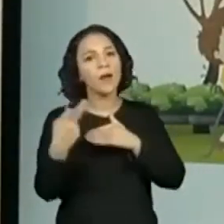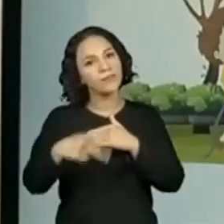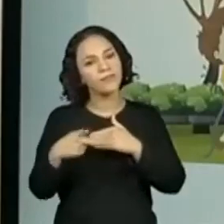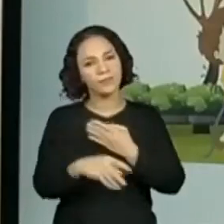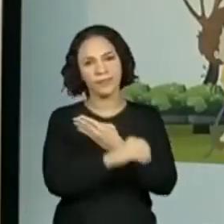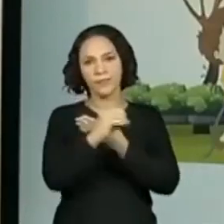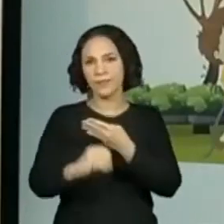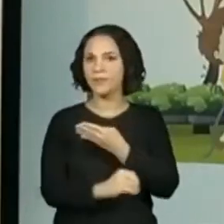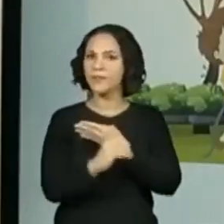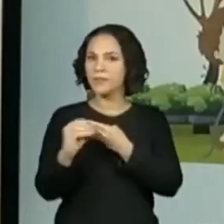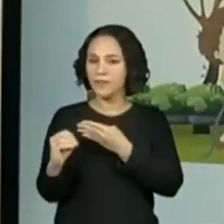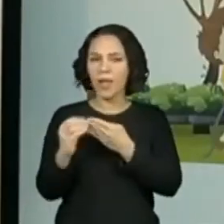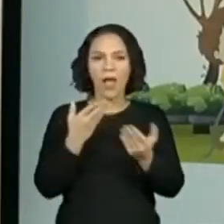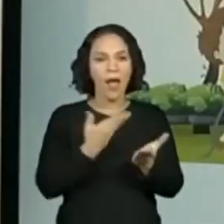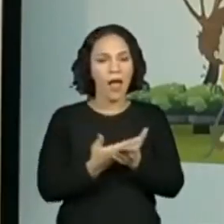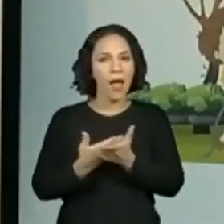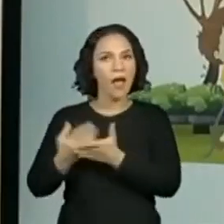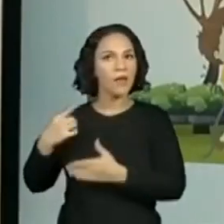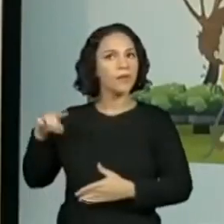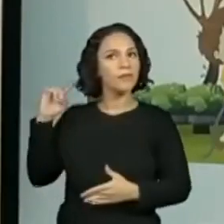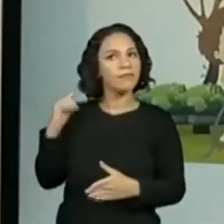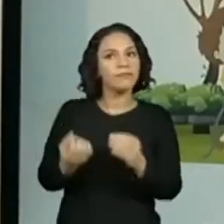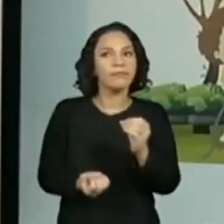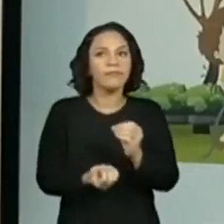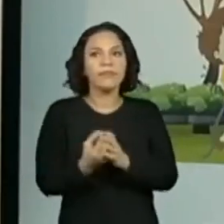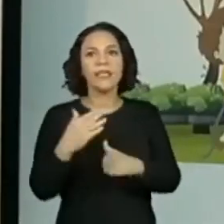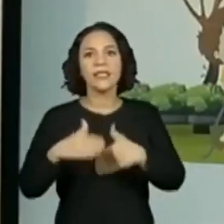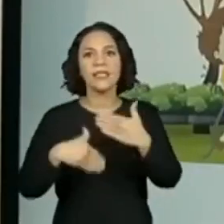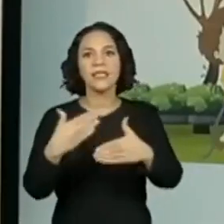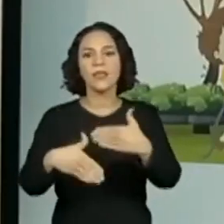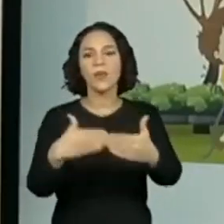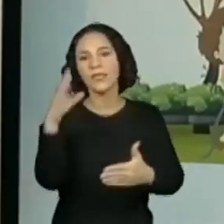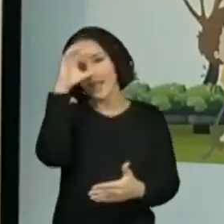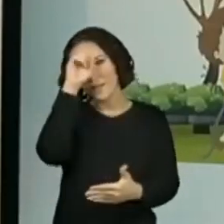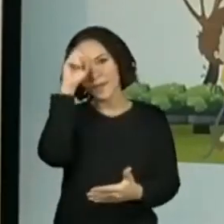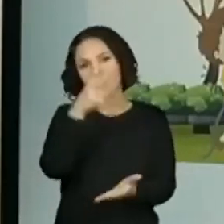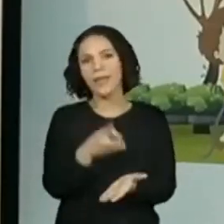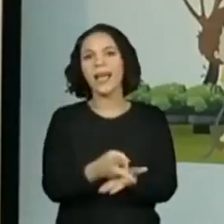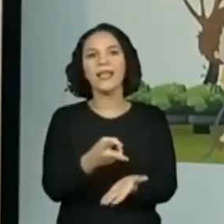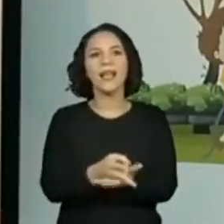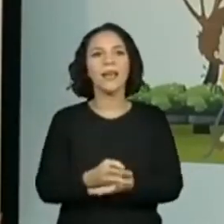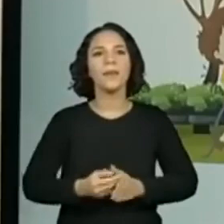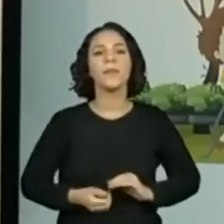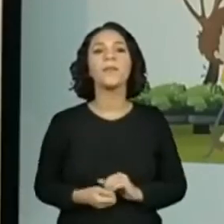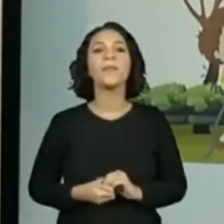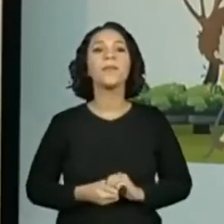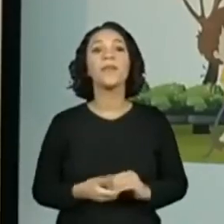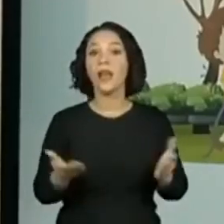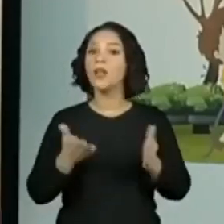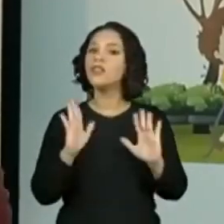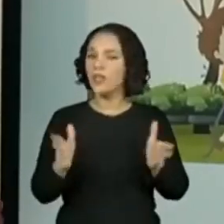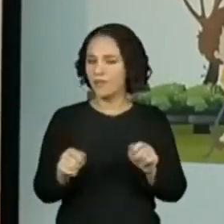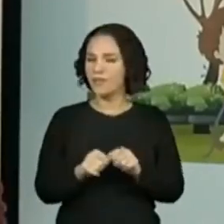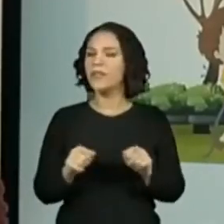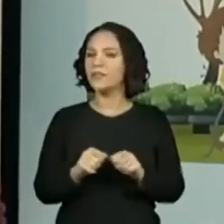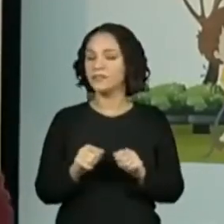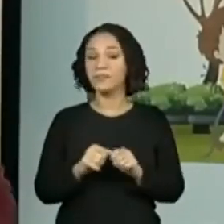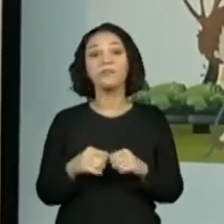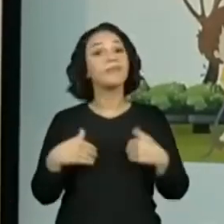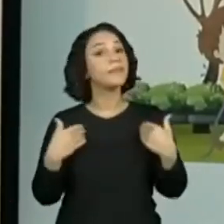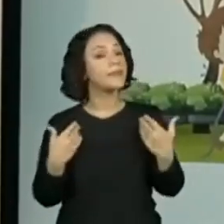Centro de Mídias as aulas que foram desenvolvidas da sequência 1 do Aprender Sempre. Tá bom? Mas a gente já desenvolveu sim. E